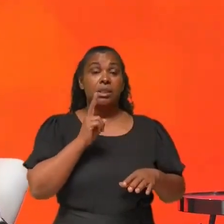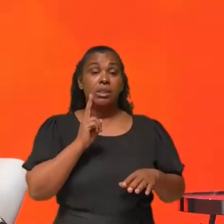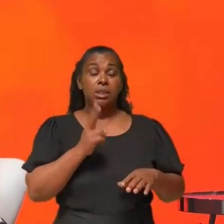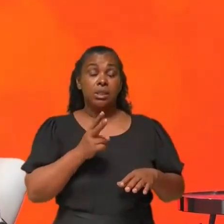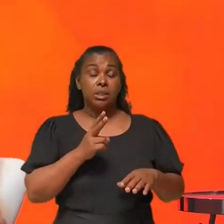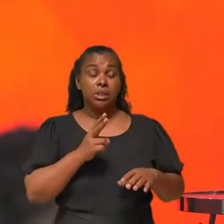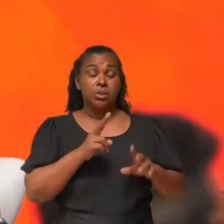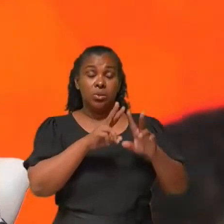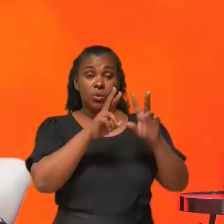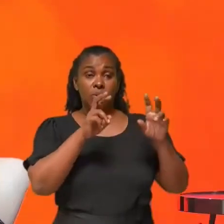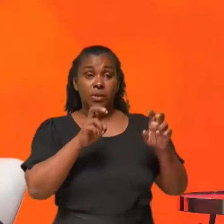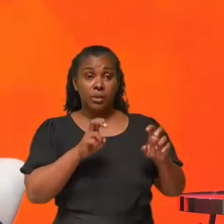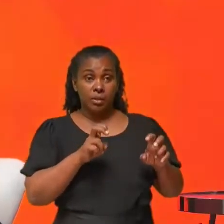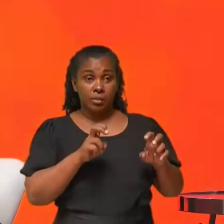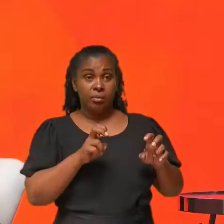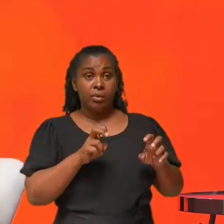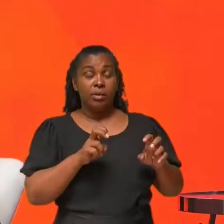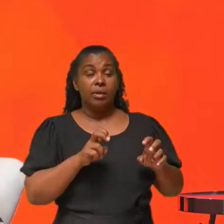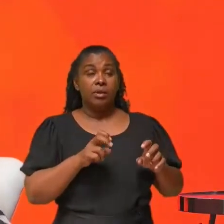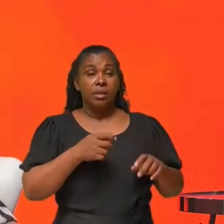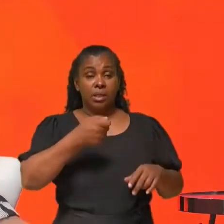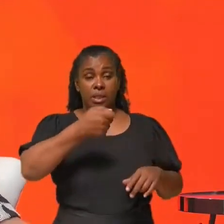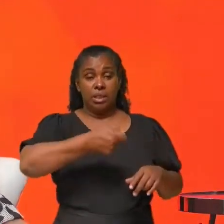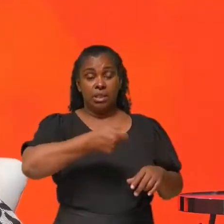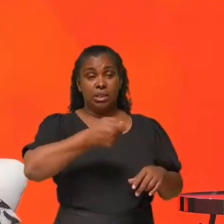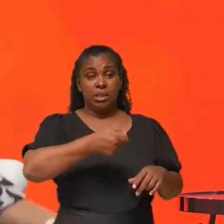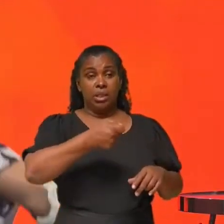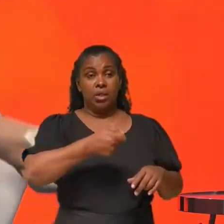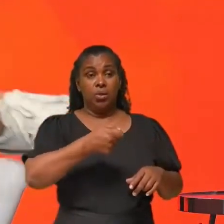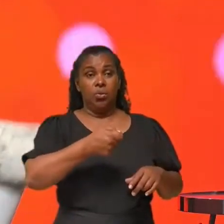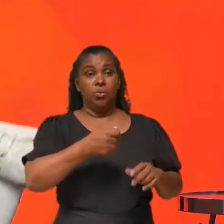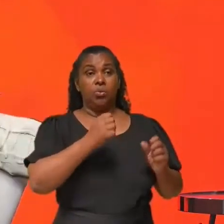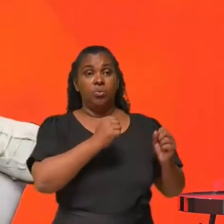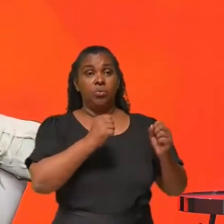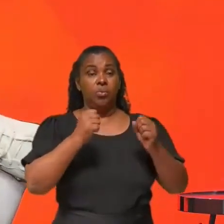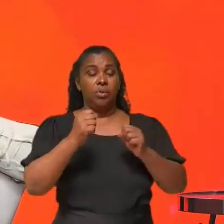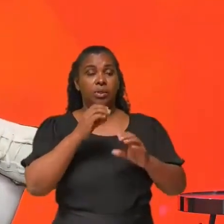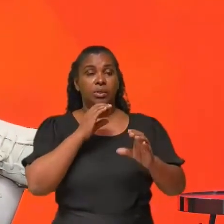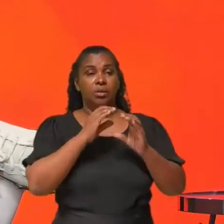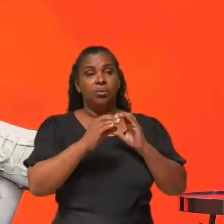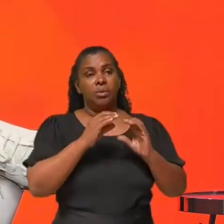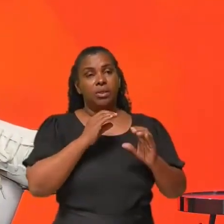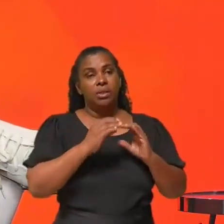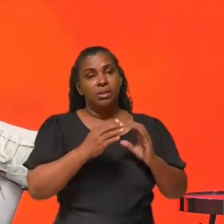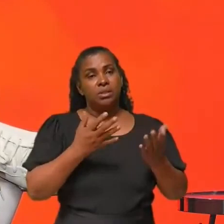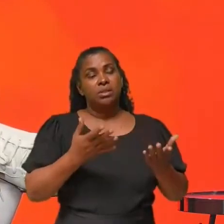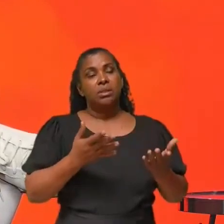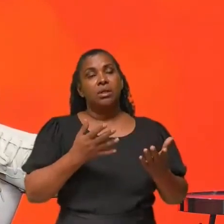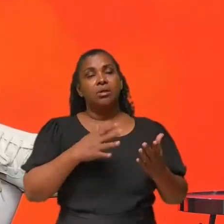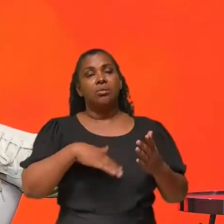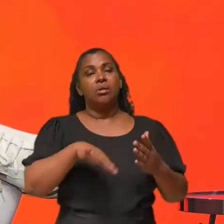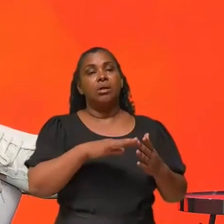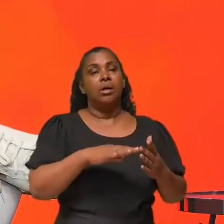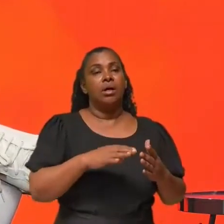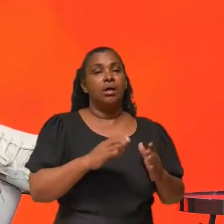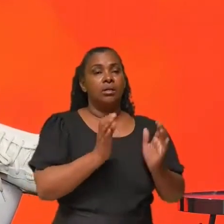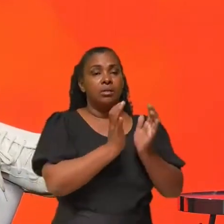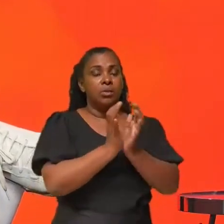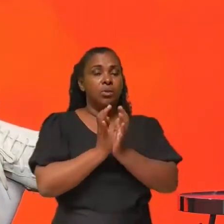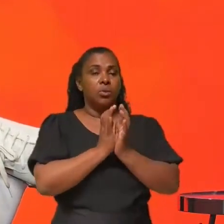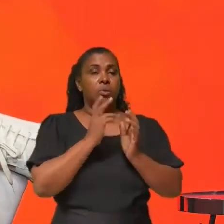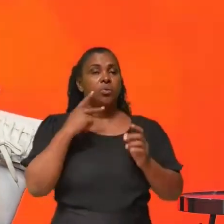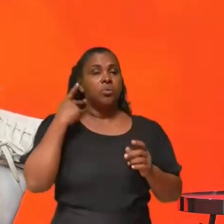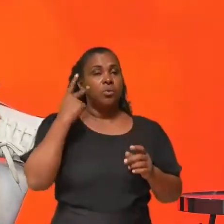justamente essa detenção, né, dos meios de comunicação por setores da classe política. E